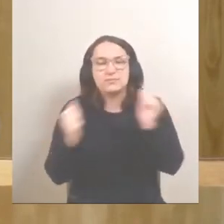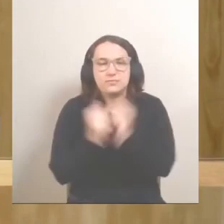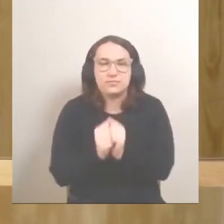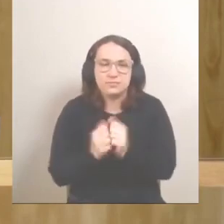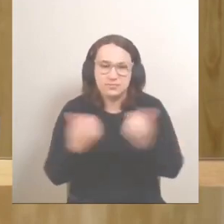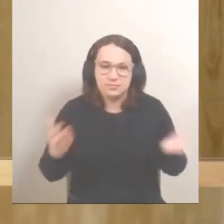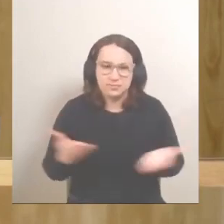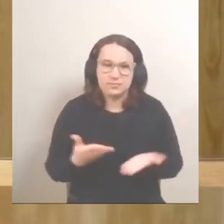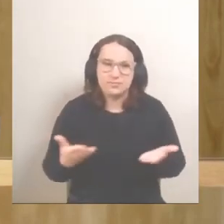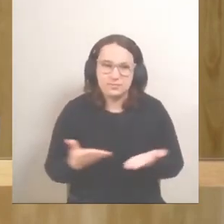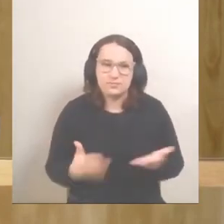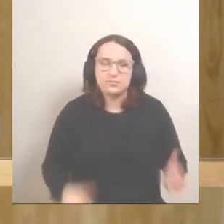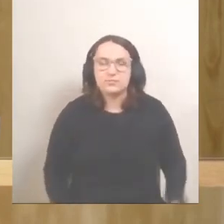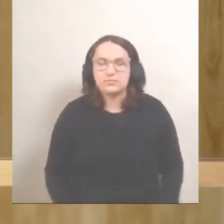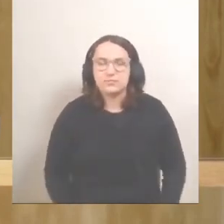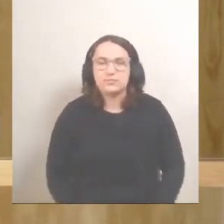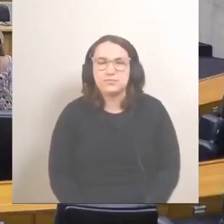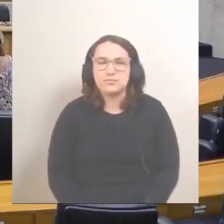hoje.